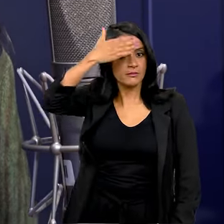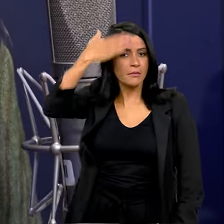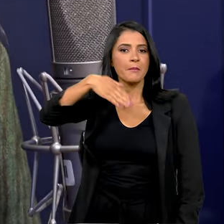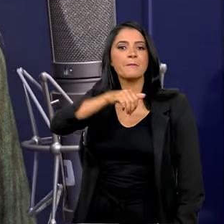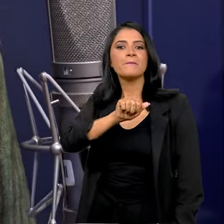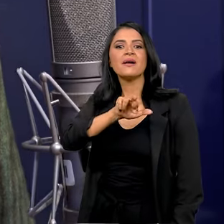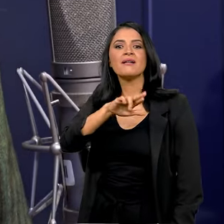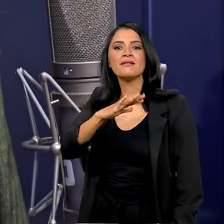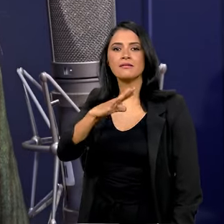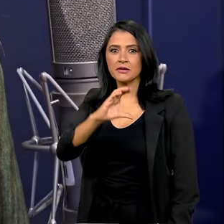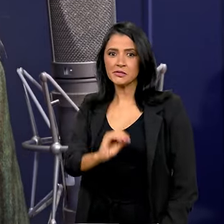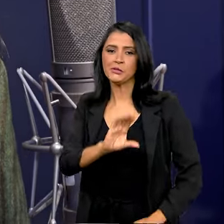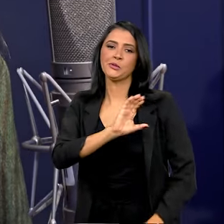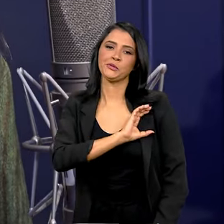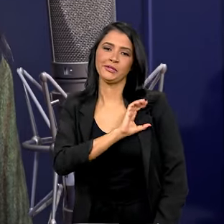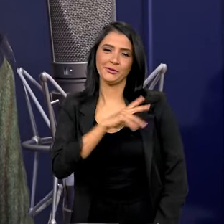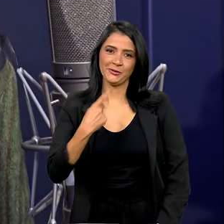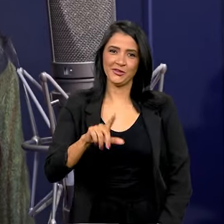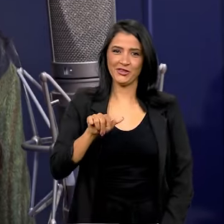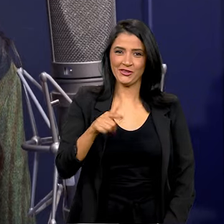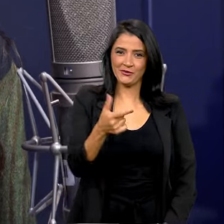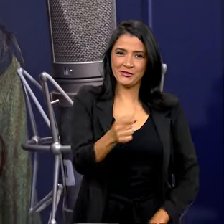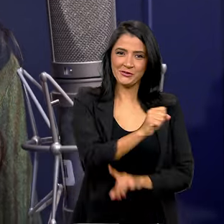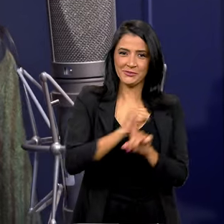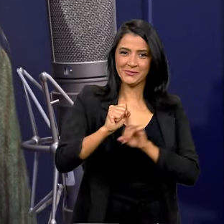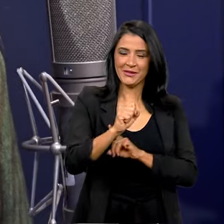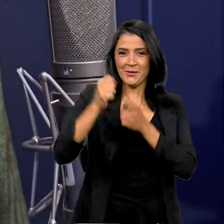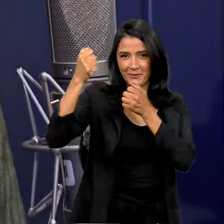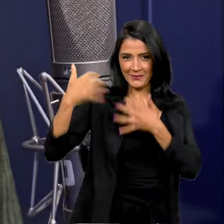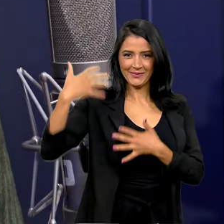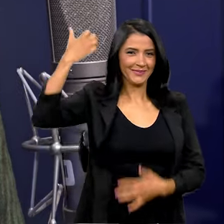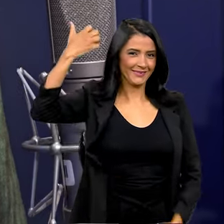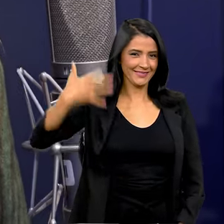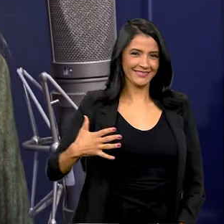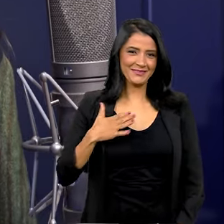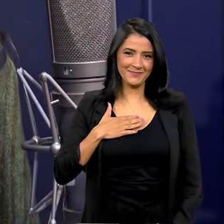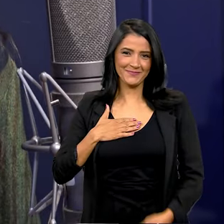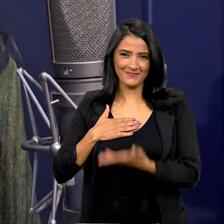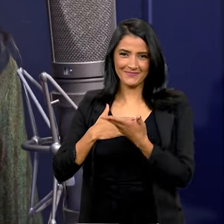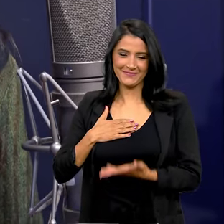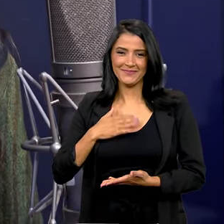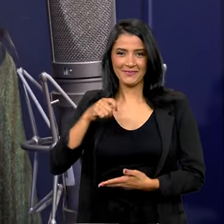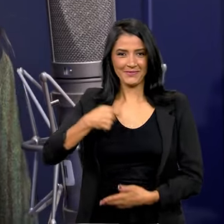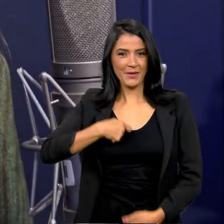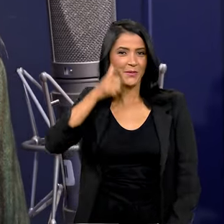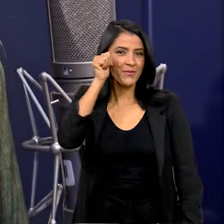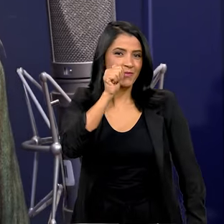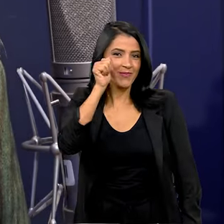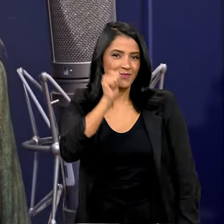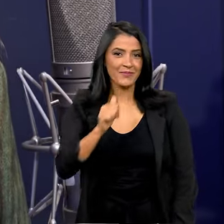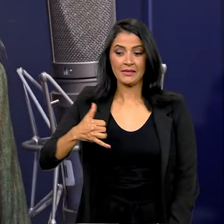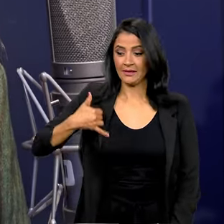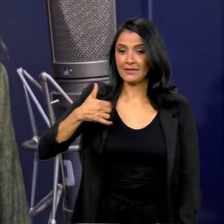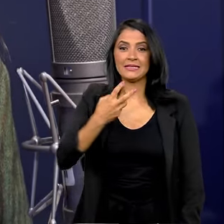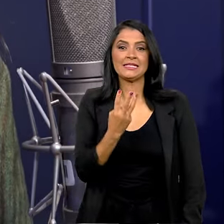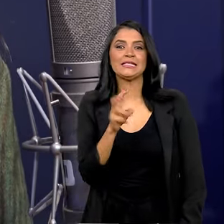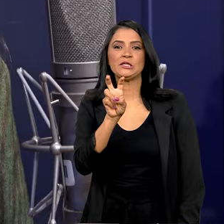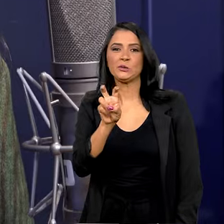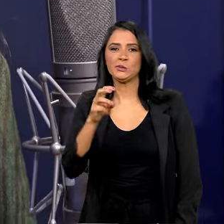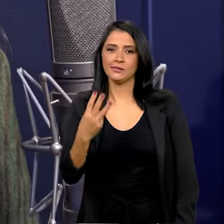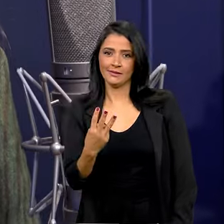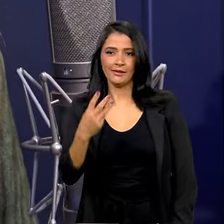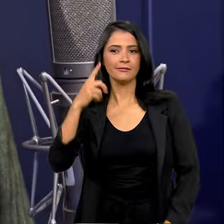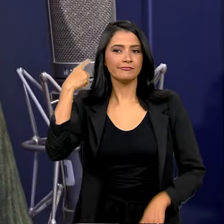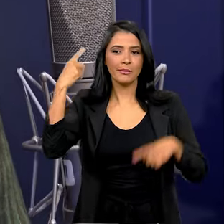Macedo que é o coordenador do G20 social já vou fazer minha autodescrição sou uma mulher de 53